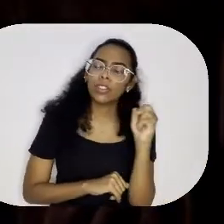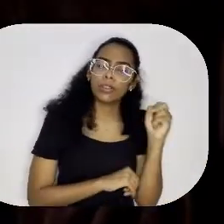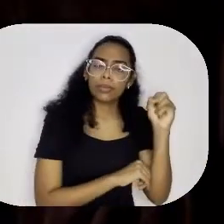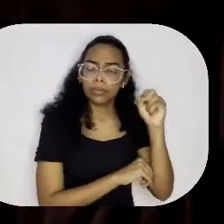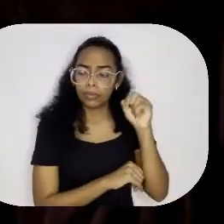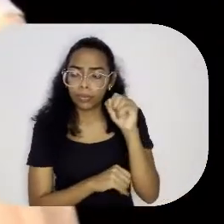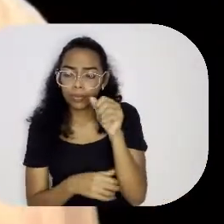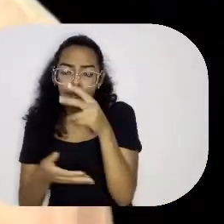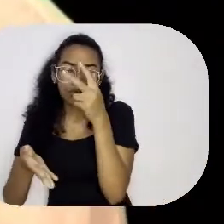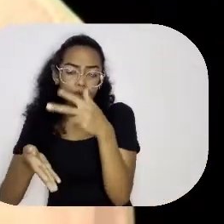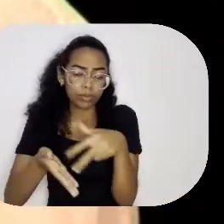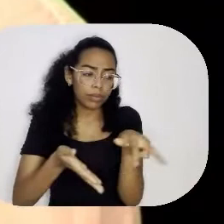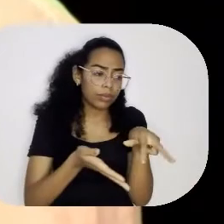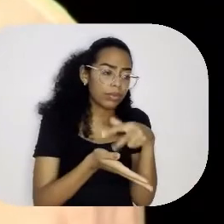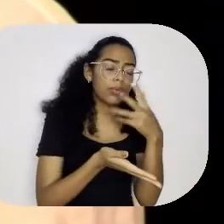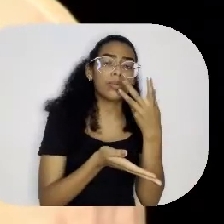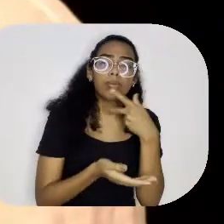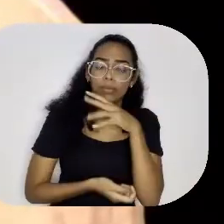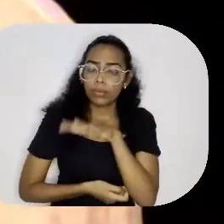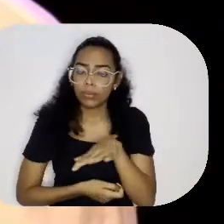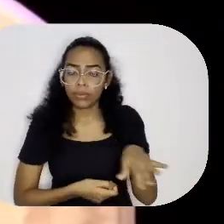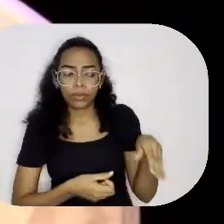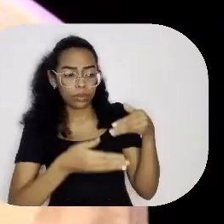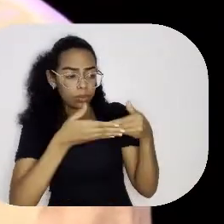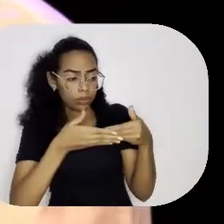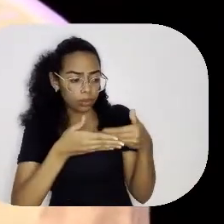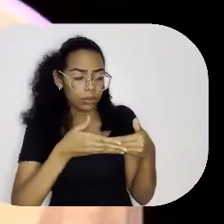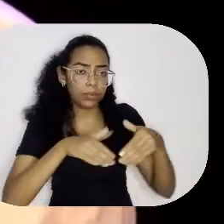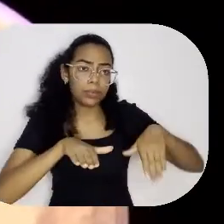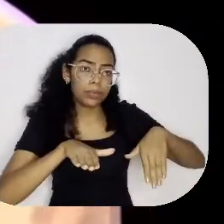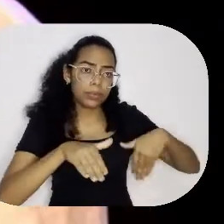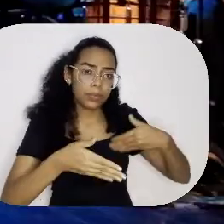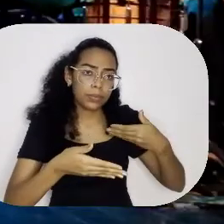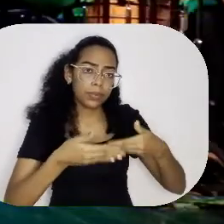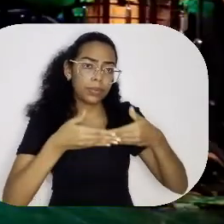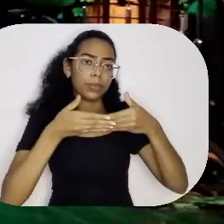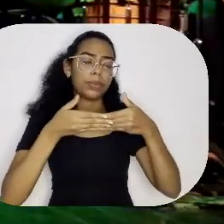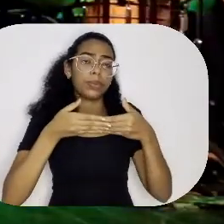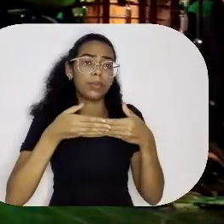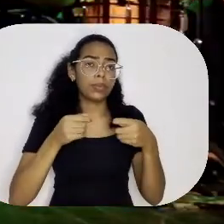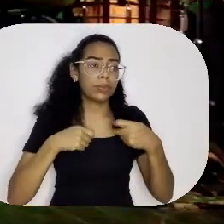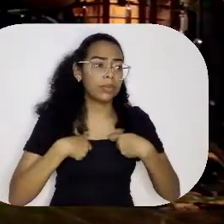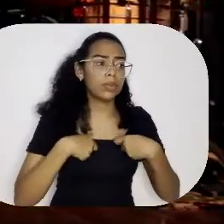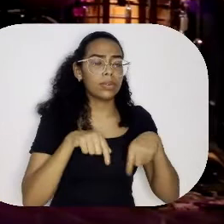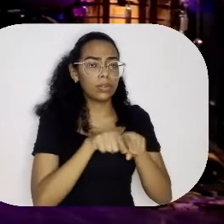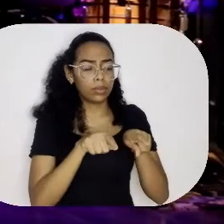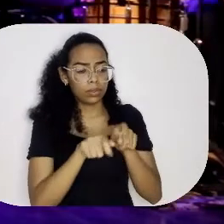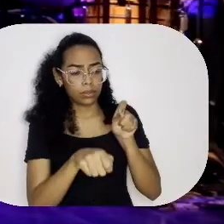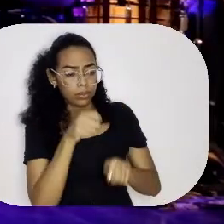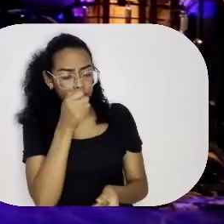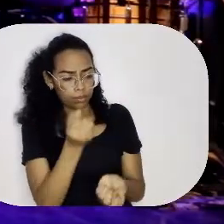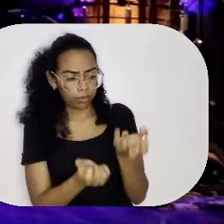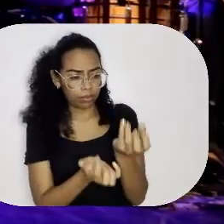dança, criança estátua na beira da praia, alfaia que